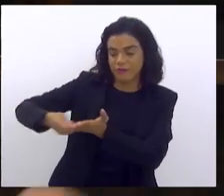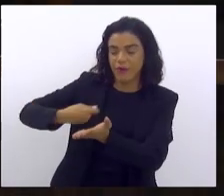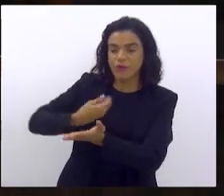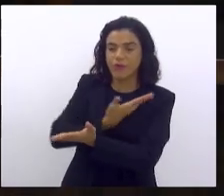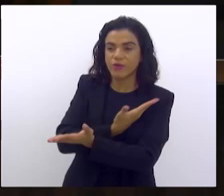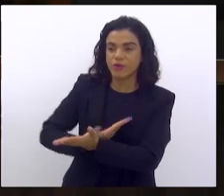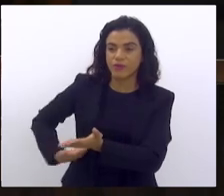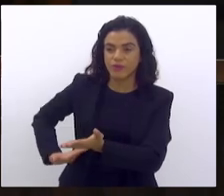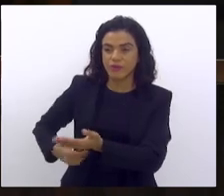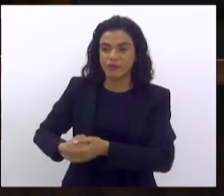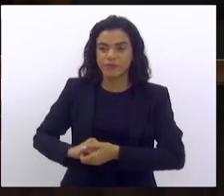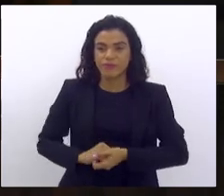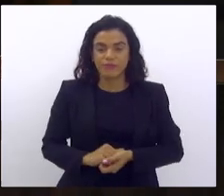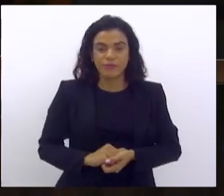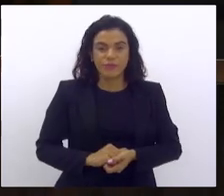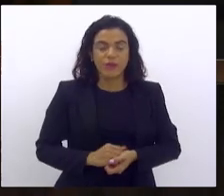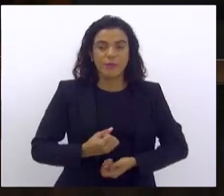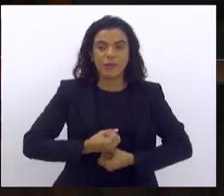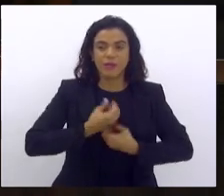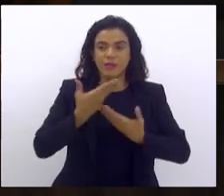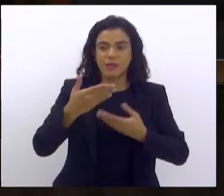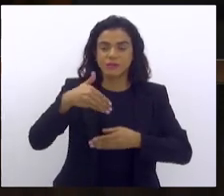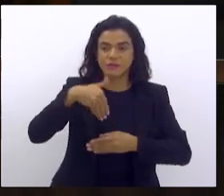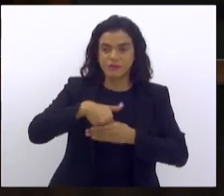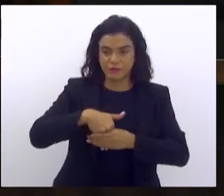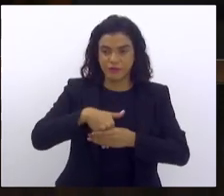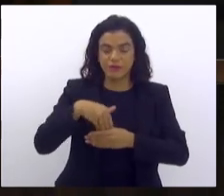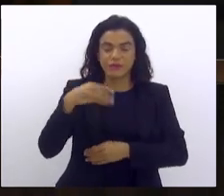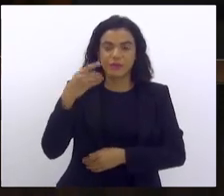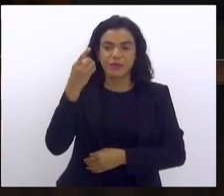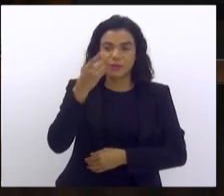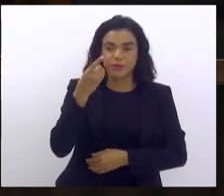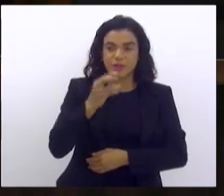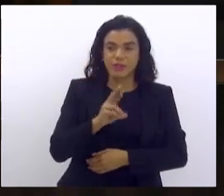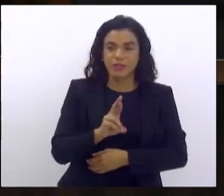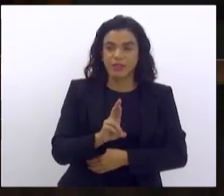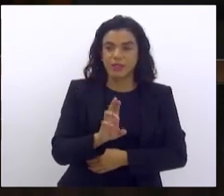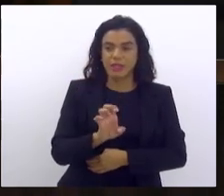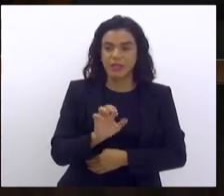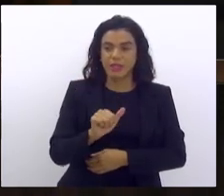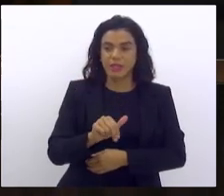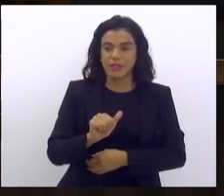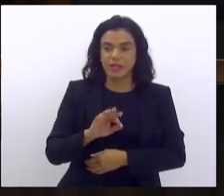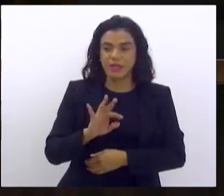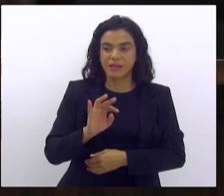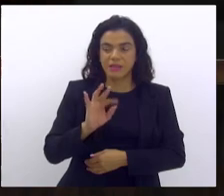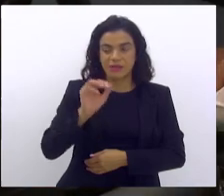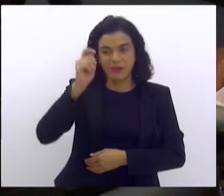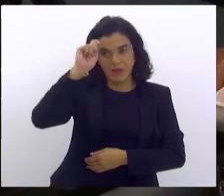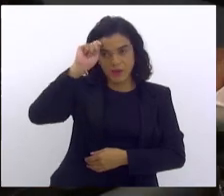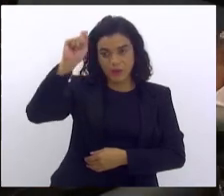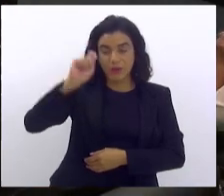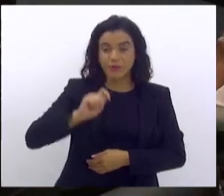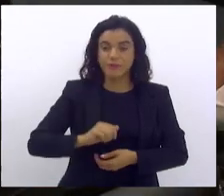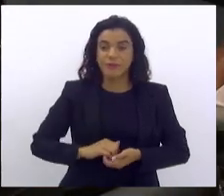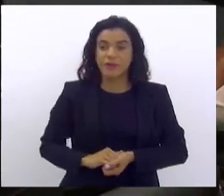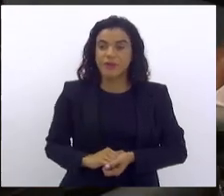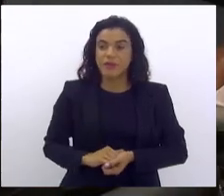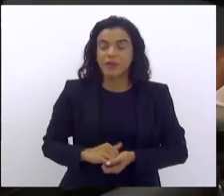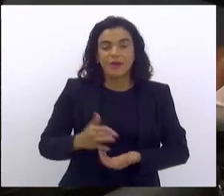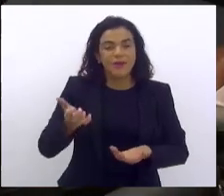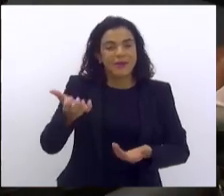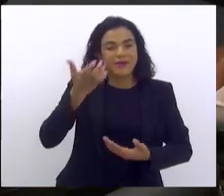autógrafo. Para a declaração de voto, nossa nobre deputada, autora Renata Souza. Senhor presidente,